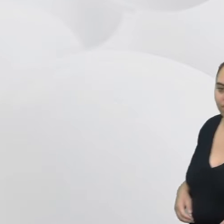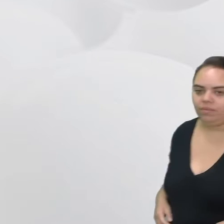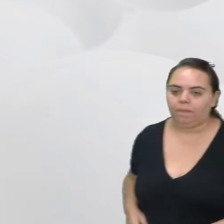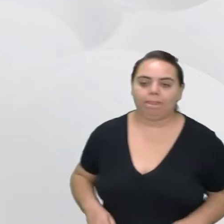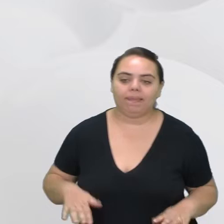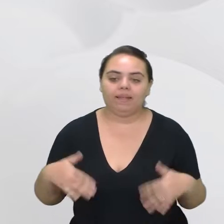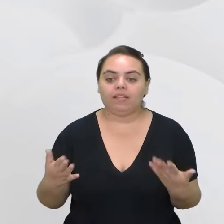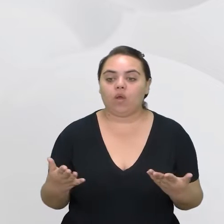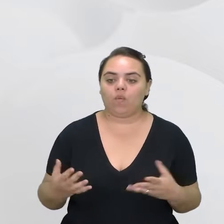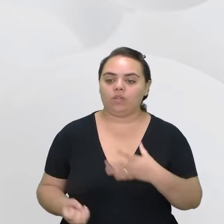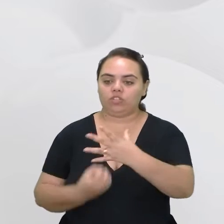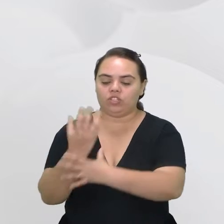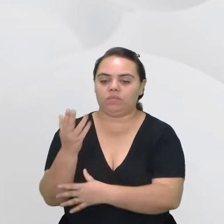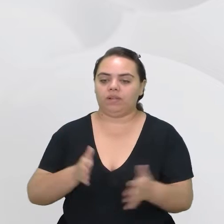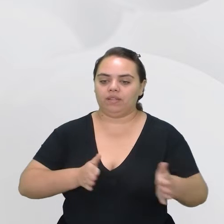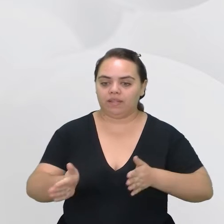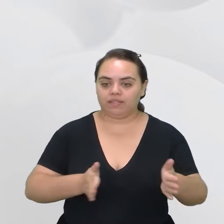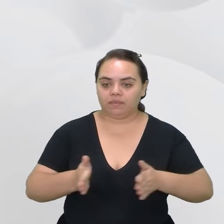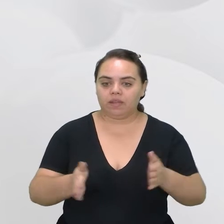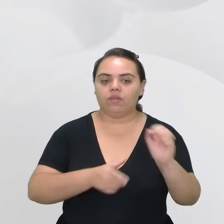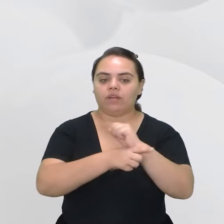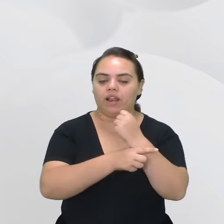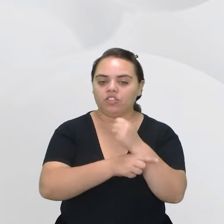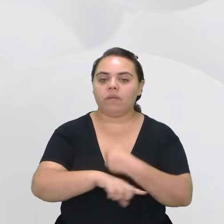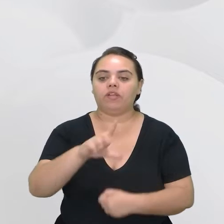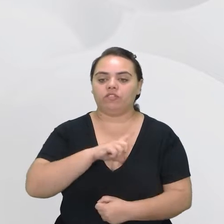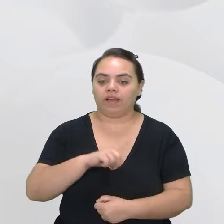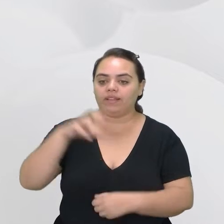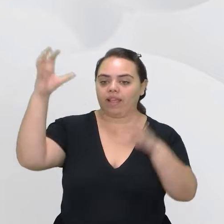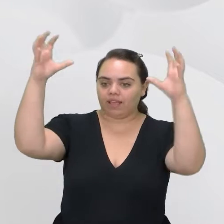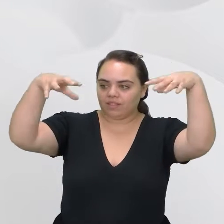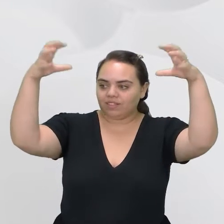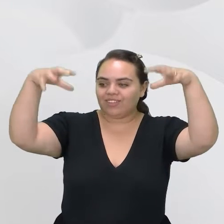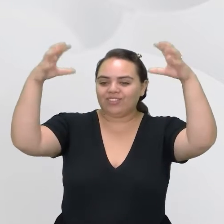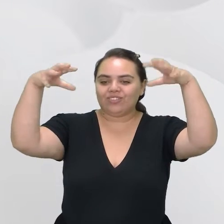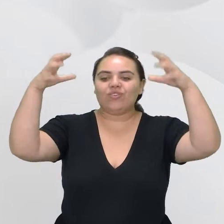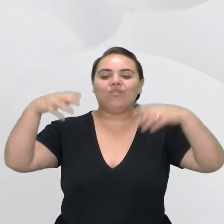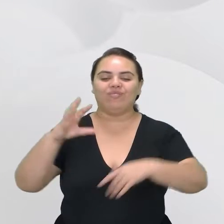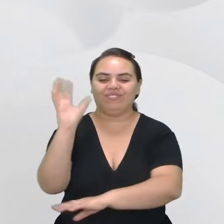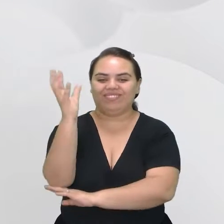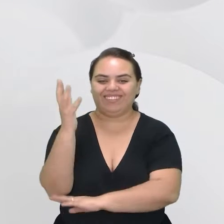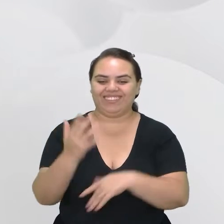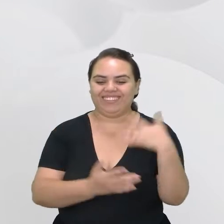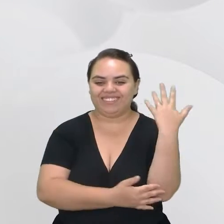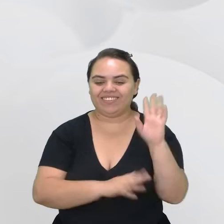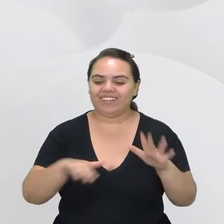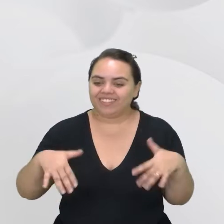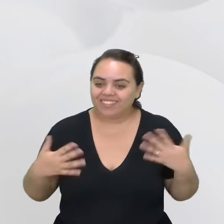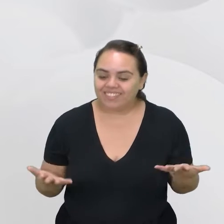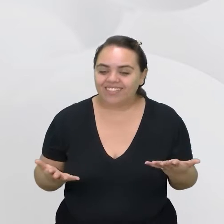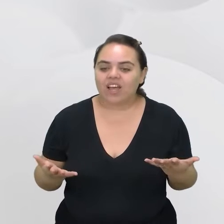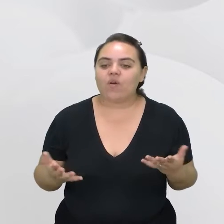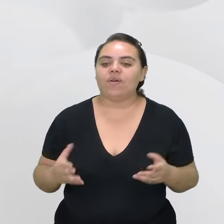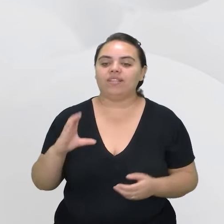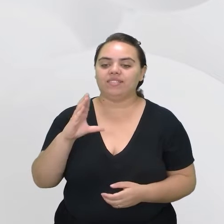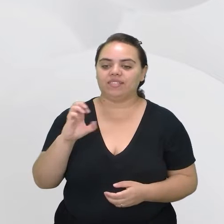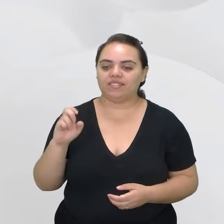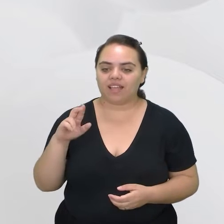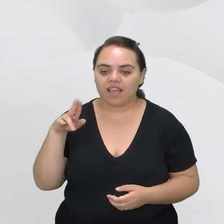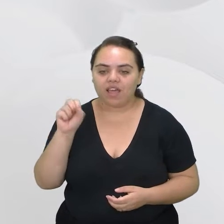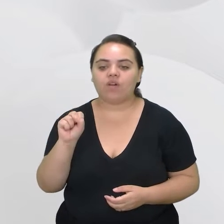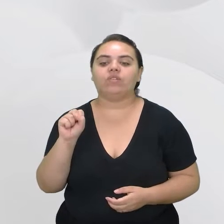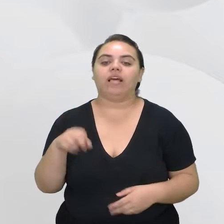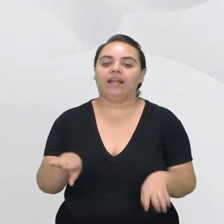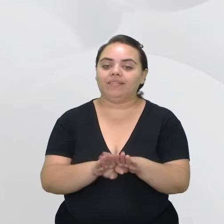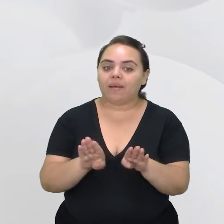que garantidamente vai ter essa chuva para regar as nossas plantas. Então, esses céus, o bacana de estar em